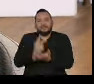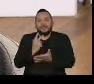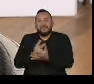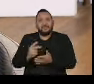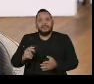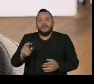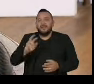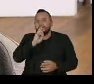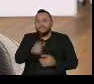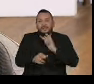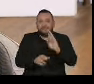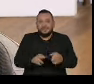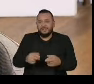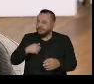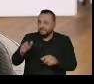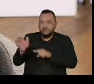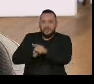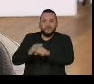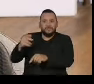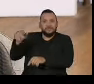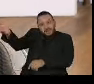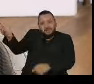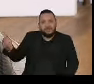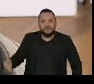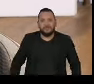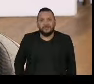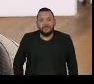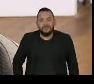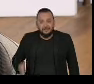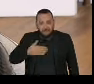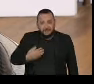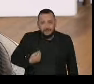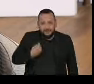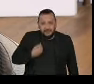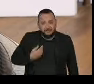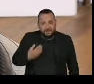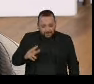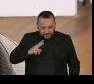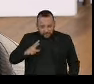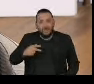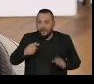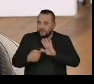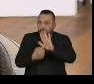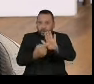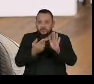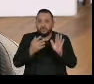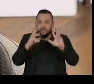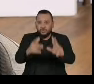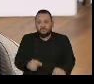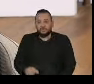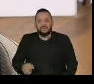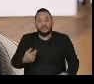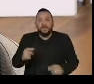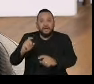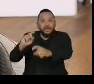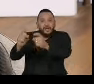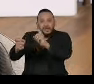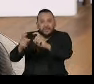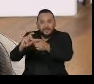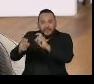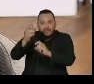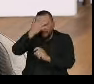ter que responder essas questões. Mas fica essas perguntas, né? Na minha vida particular, eu não mostro tudo. Mas reuniões, onde eu tenho certeza